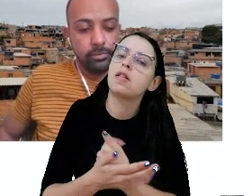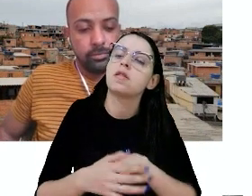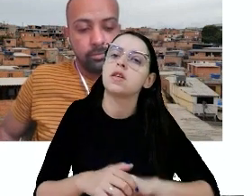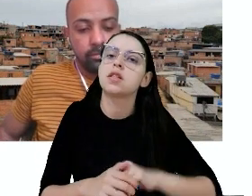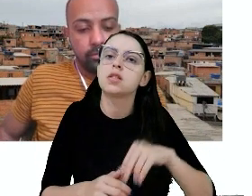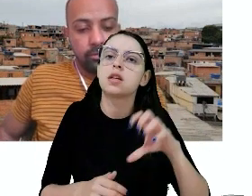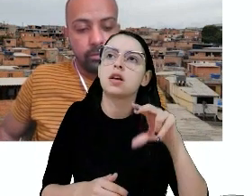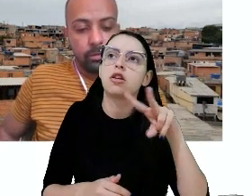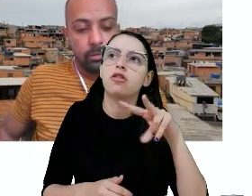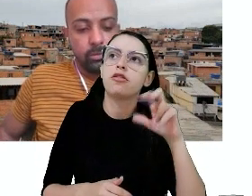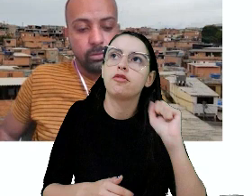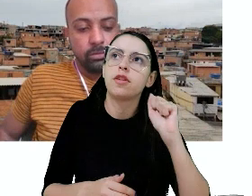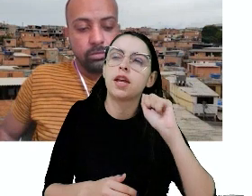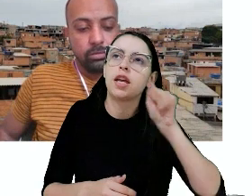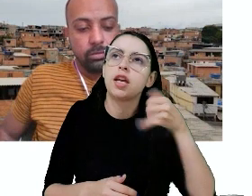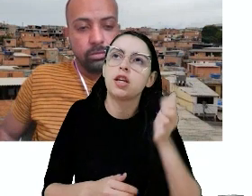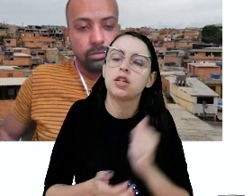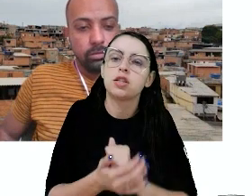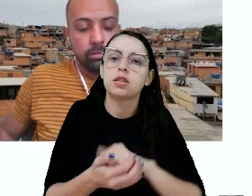prêmio